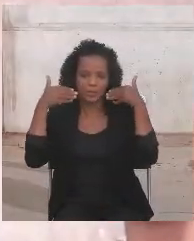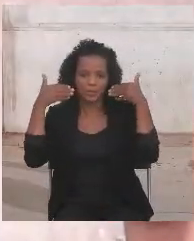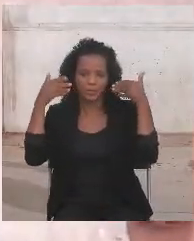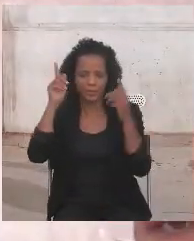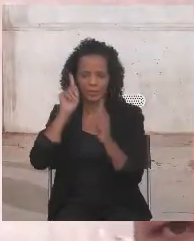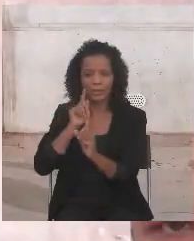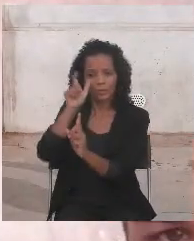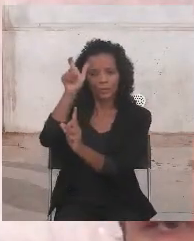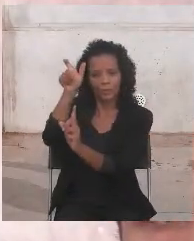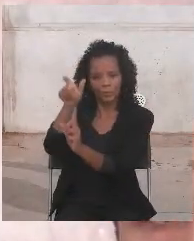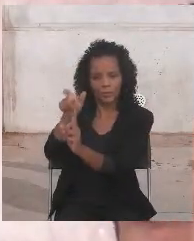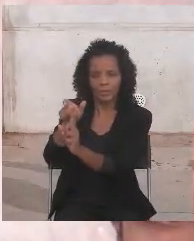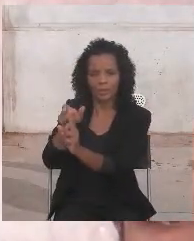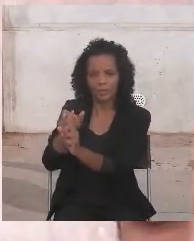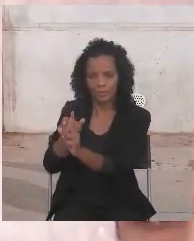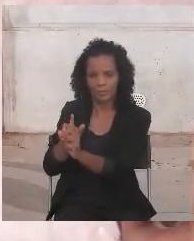És